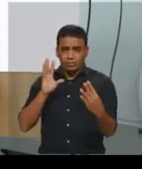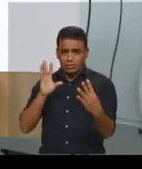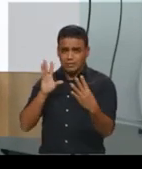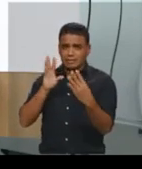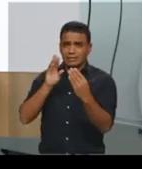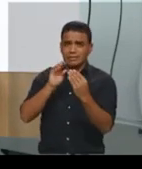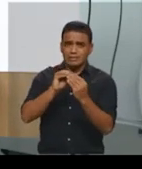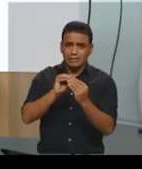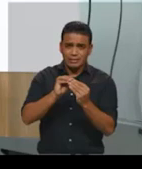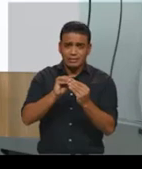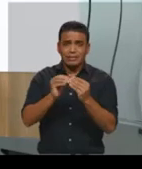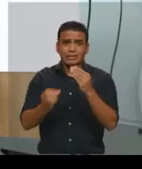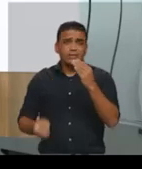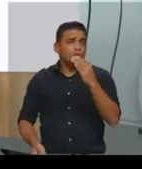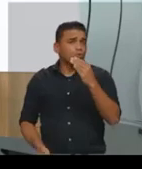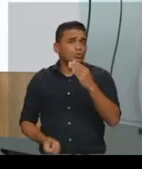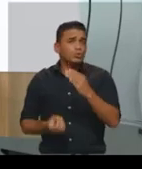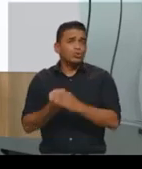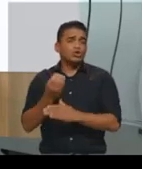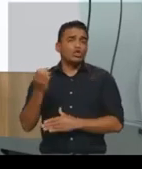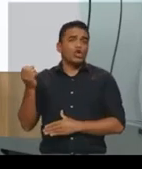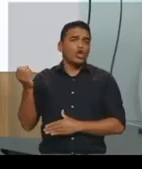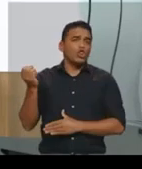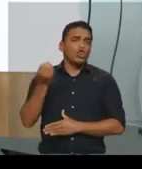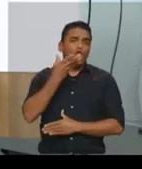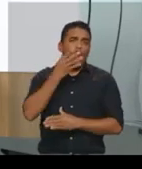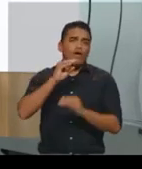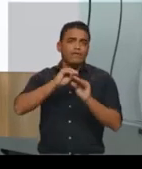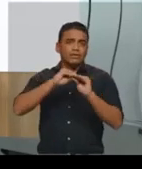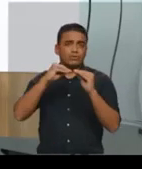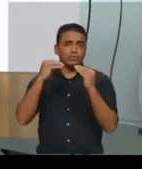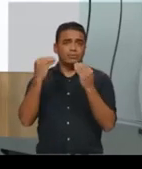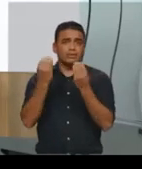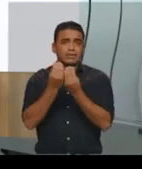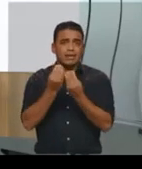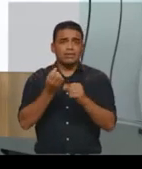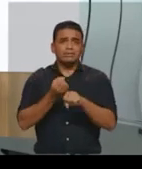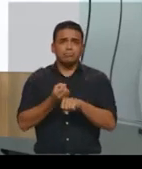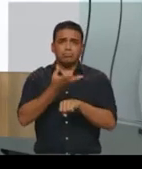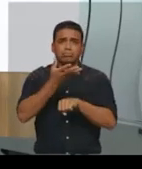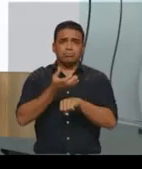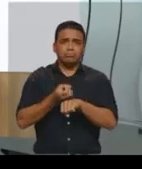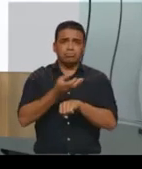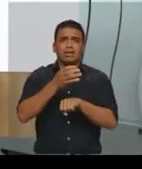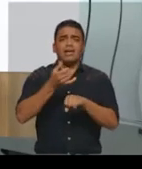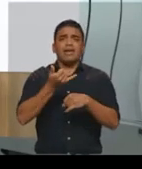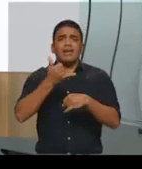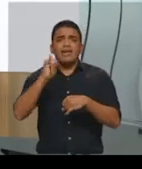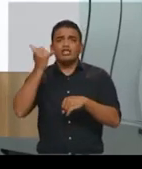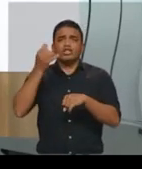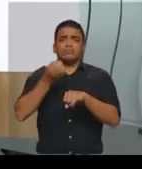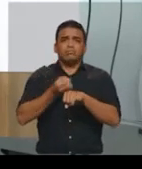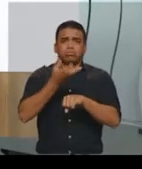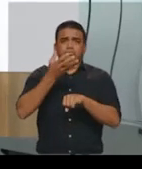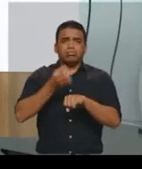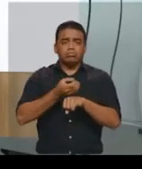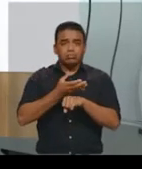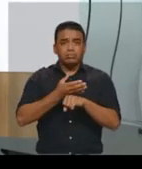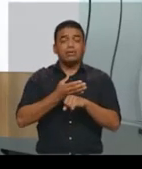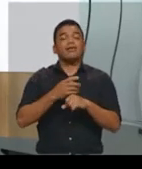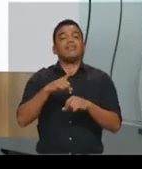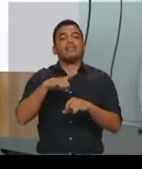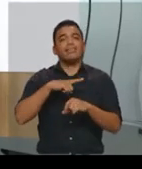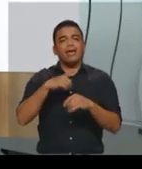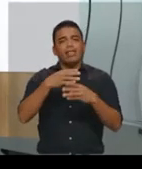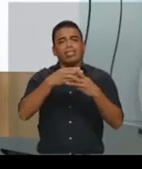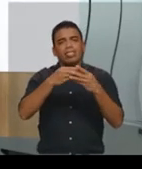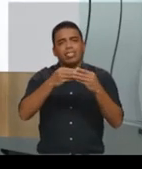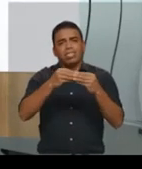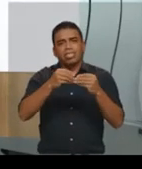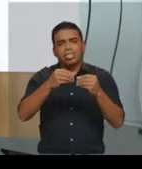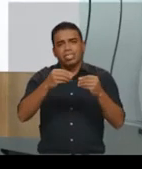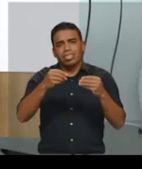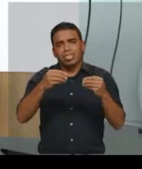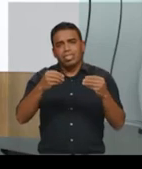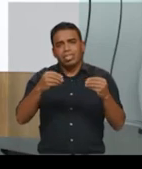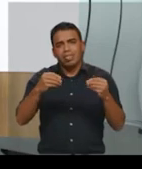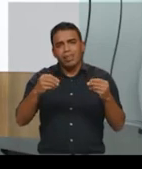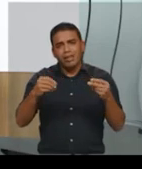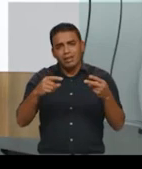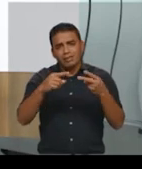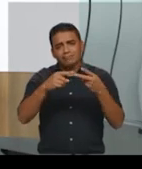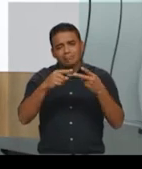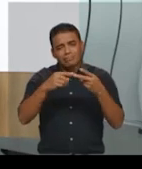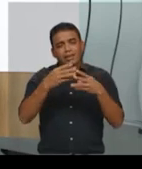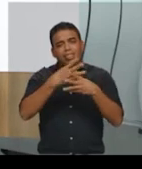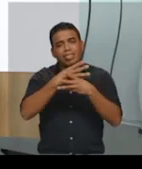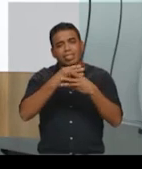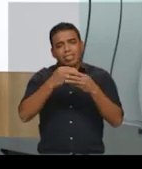há a formação de uma nova substância e a liberação de energia. Nós temos a decomposição, quando eu tenho uma substância que se